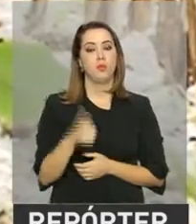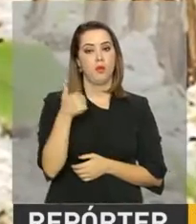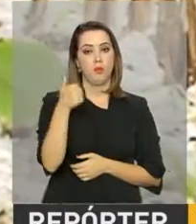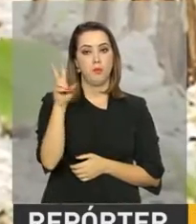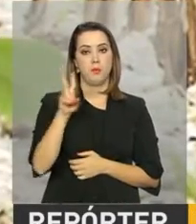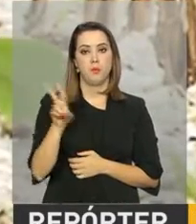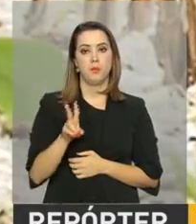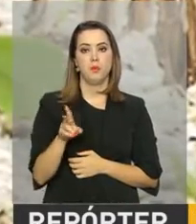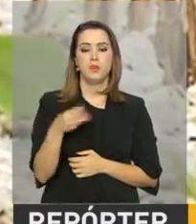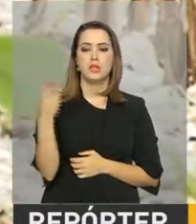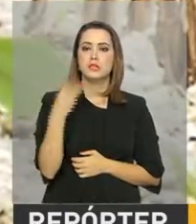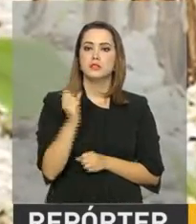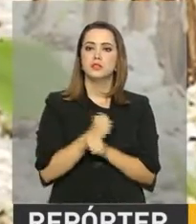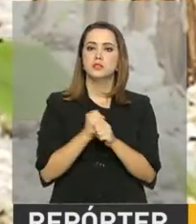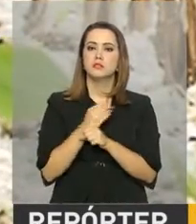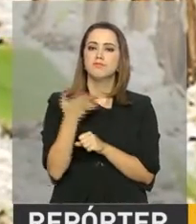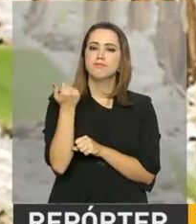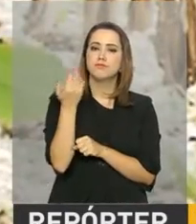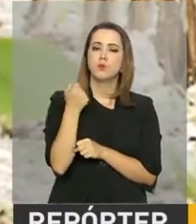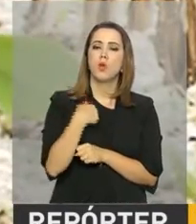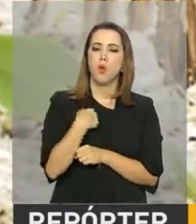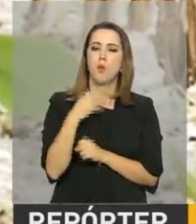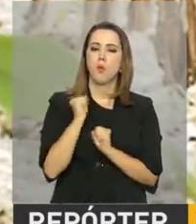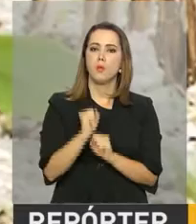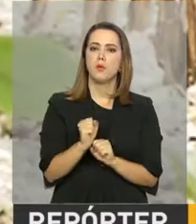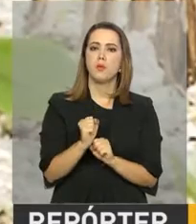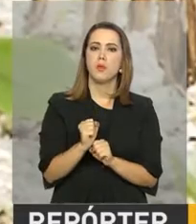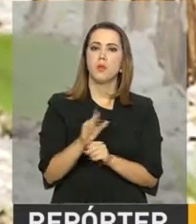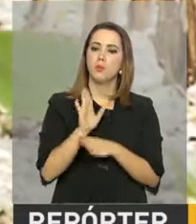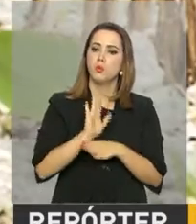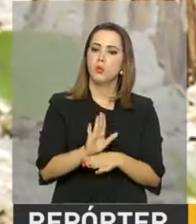vez, 3 anos atrás, eu consegui custeio,